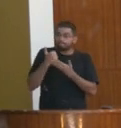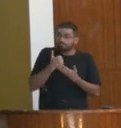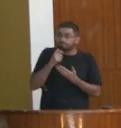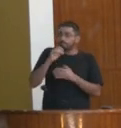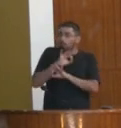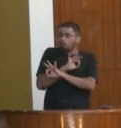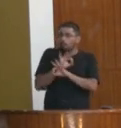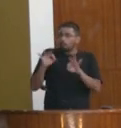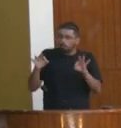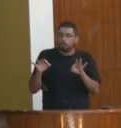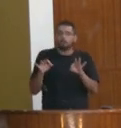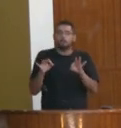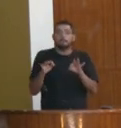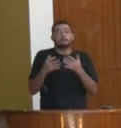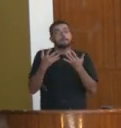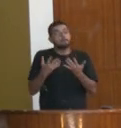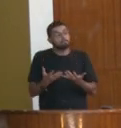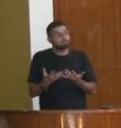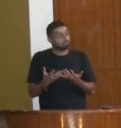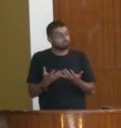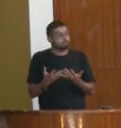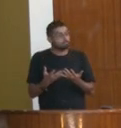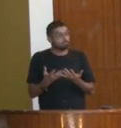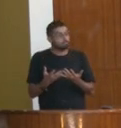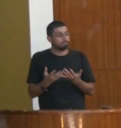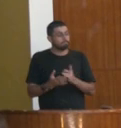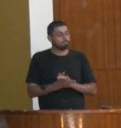incrível, e você vem.